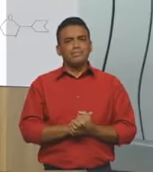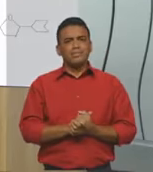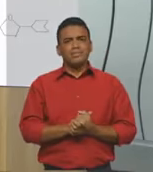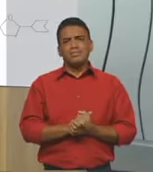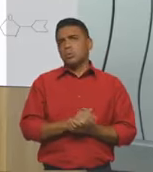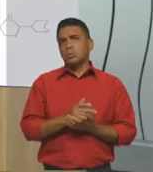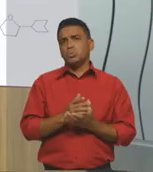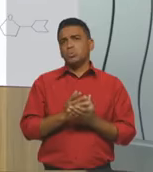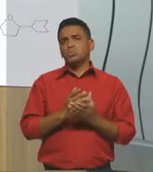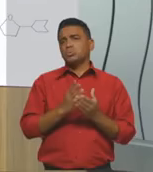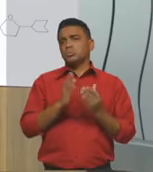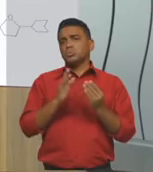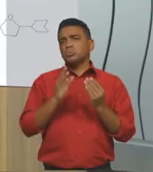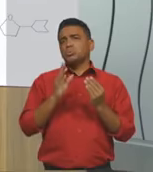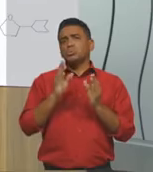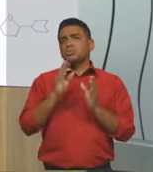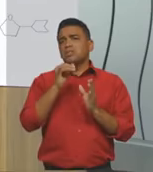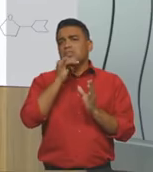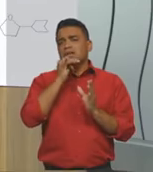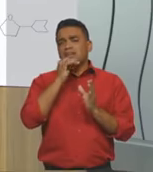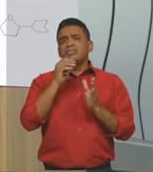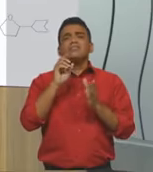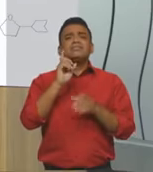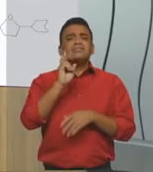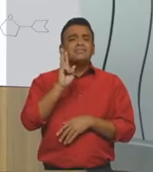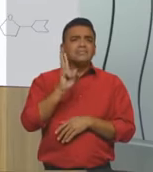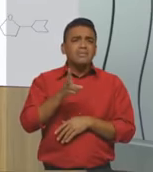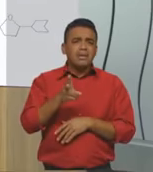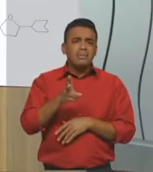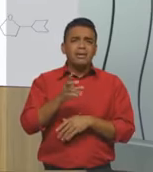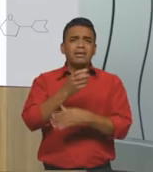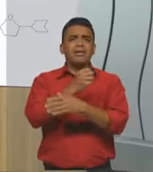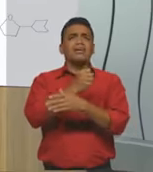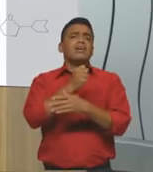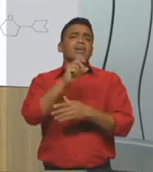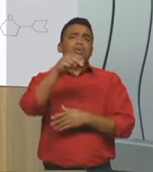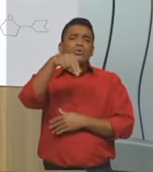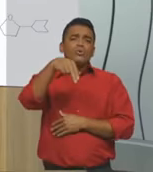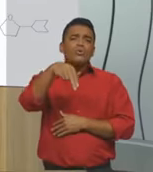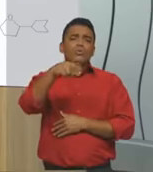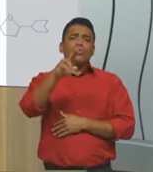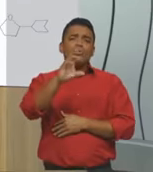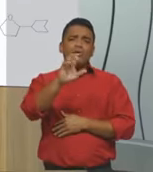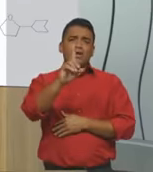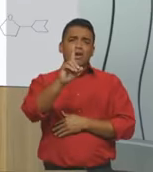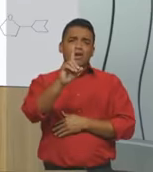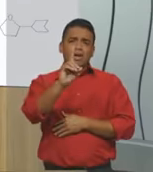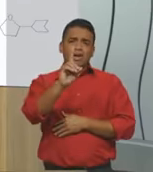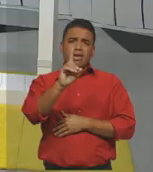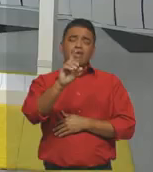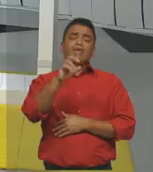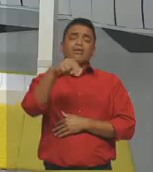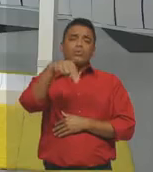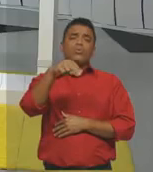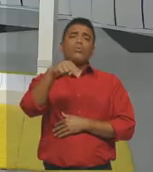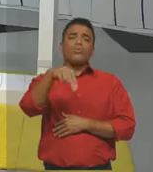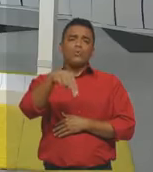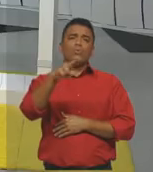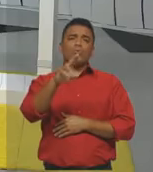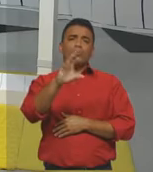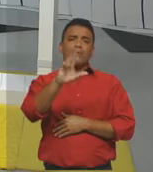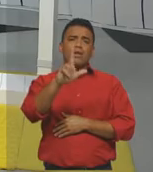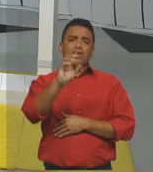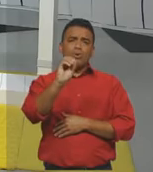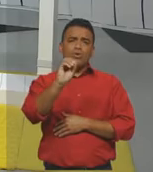unidades chamadas de nucleotídeos. Lembram-se? Então vamos lá. O nucleotídeo, acompanha aqui comigo no